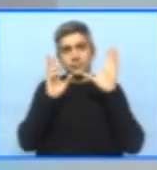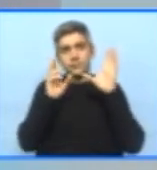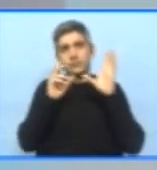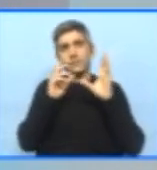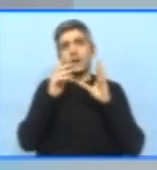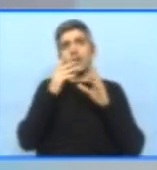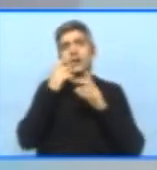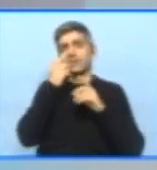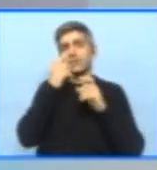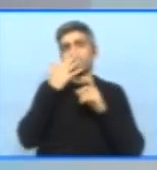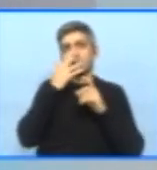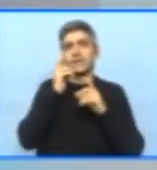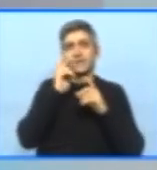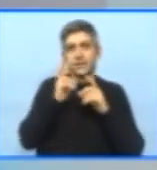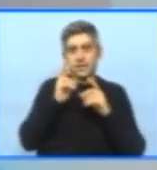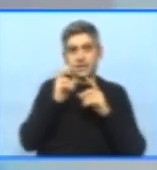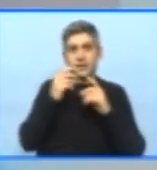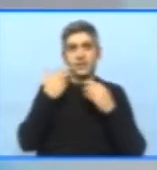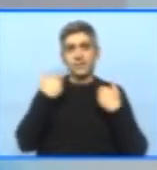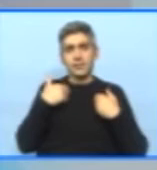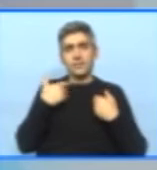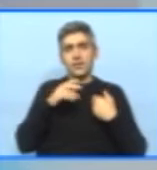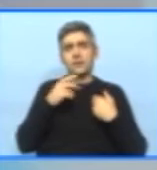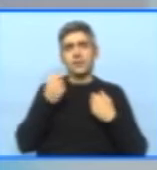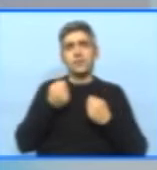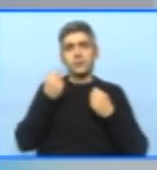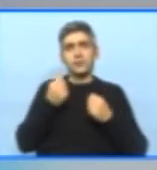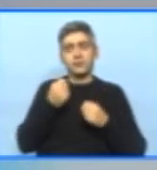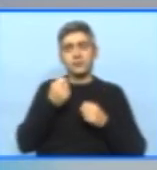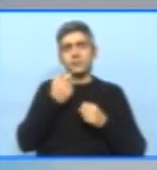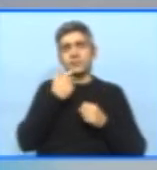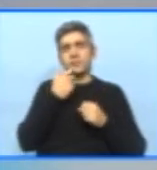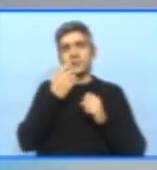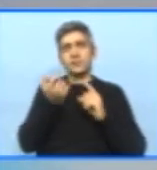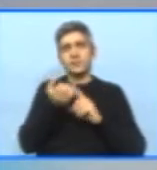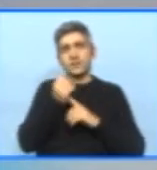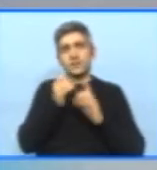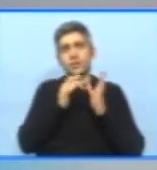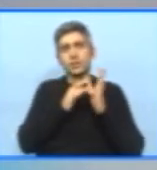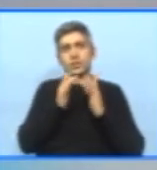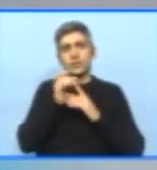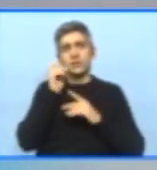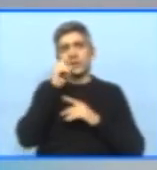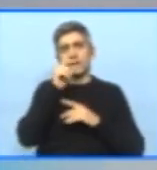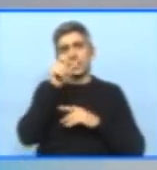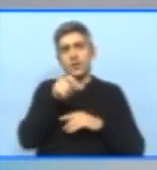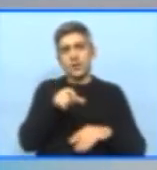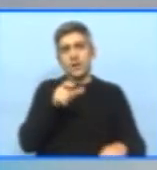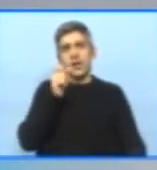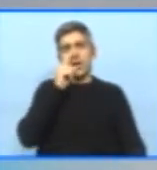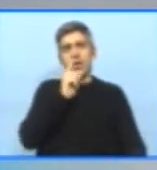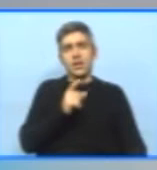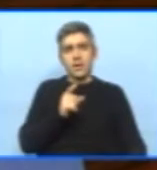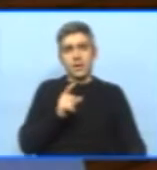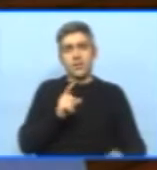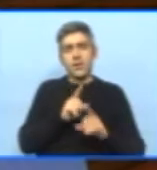que veem, ou por outra, veem fisicamente, mas não são incapazes de reconhecer em Jesus quem Ele é. E, portanto, há